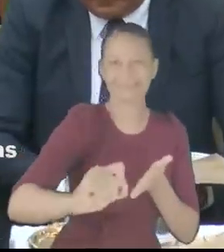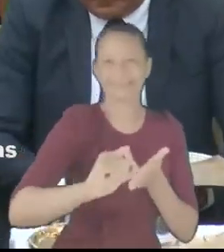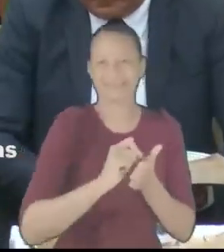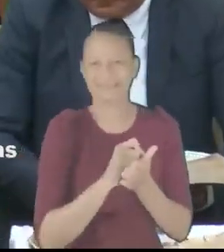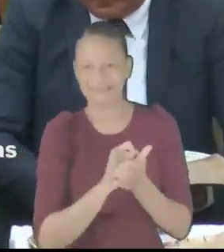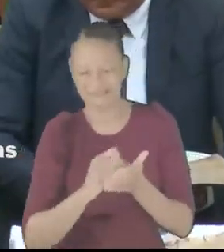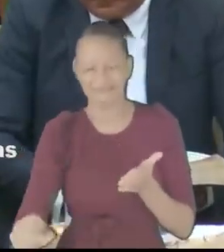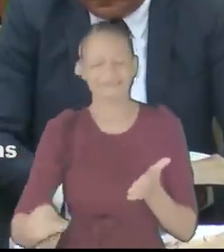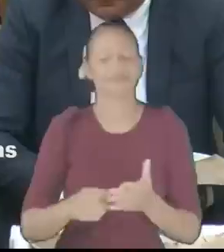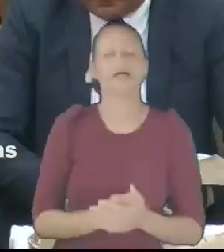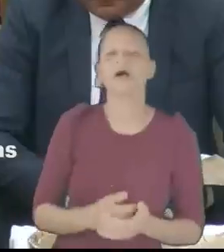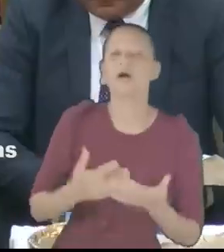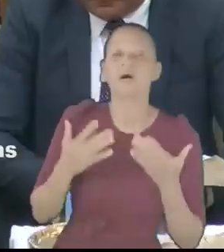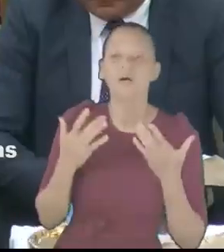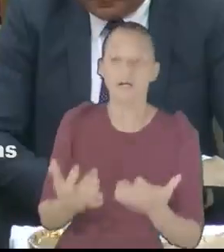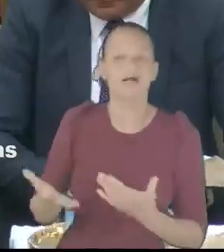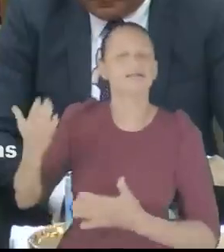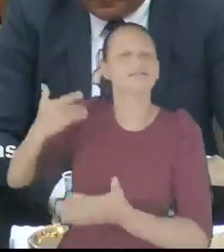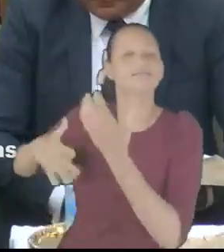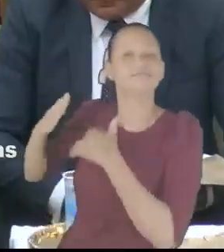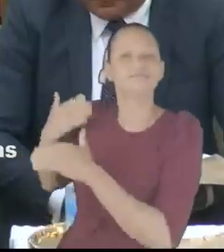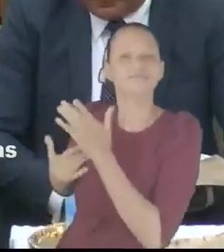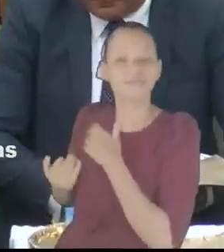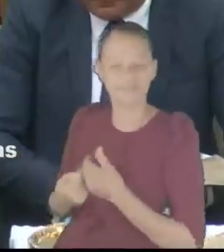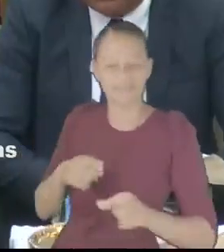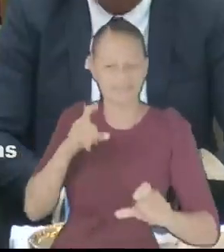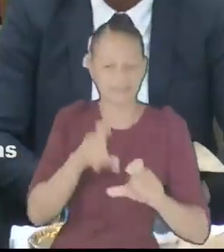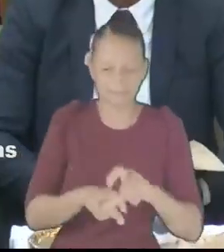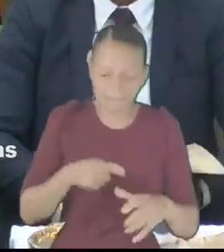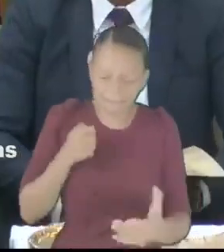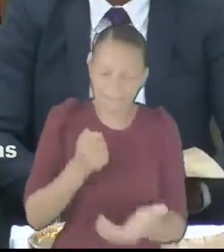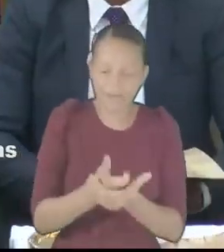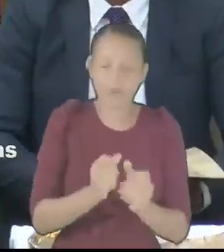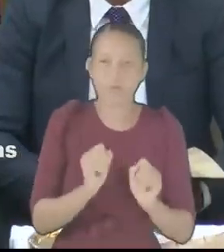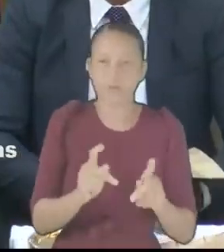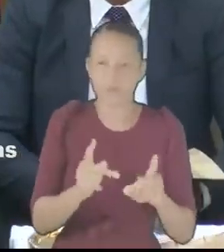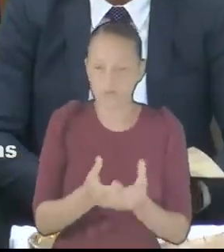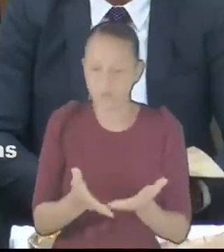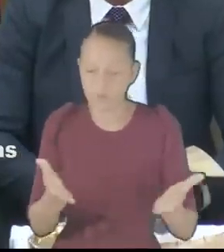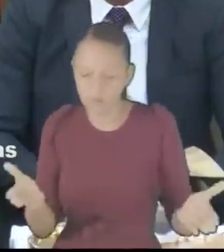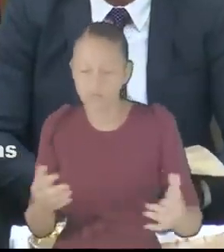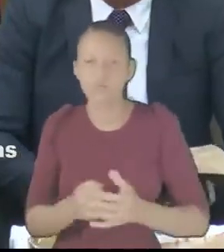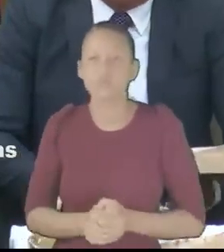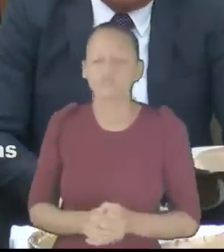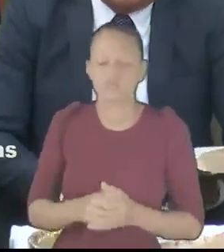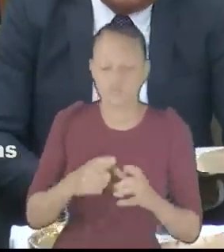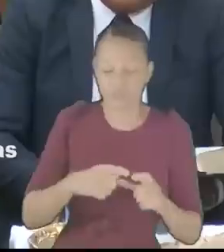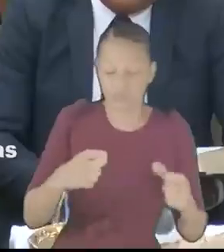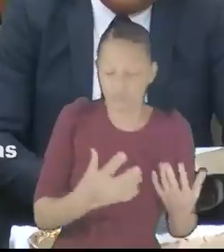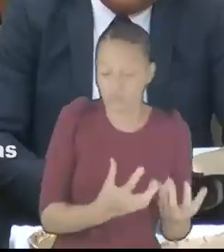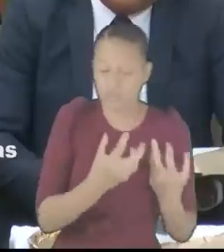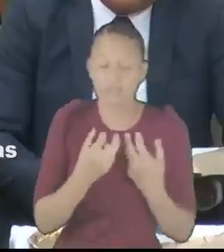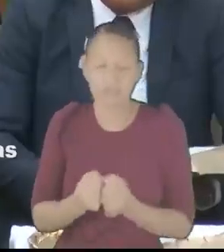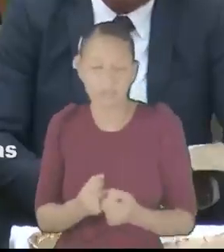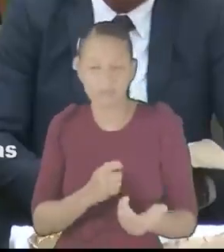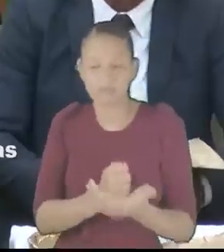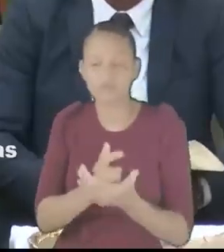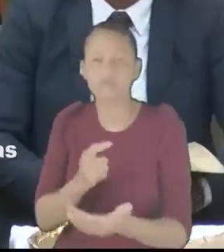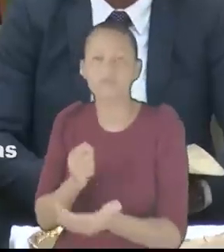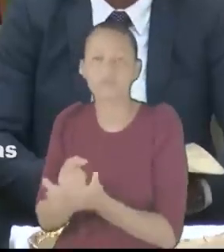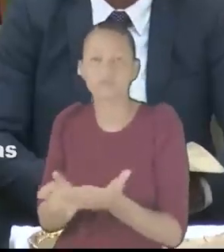fazia no passado, quando uma dívida era paga, era que aquele que recebeu o pagamento,